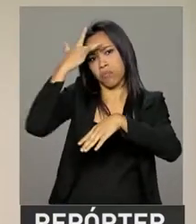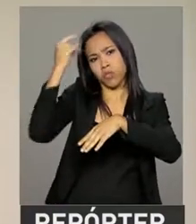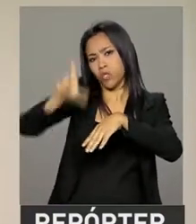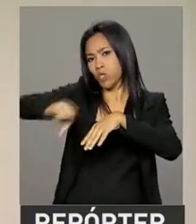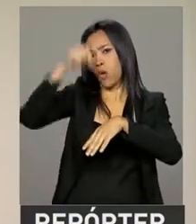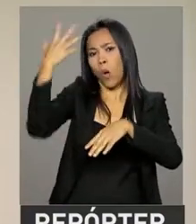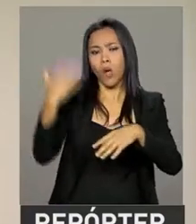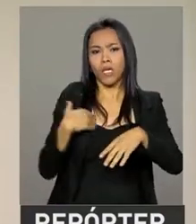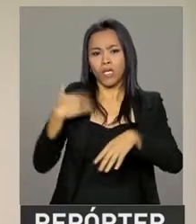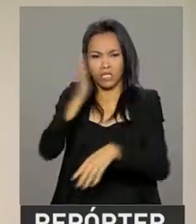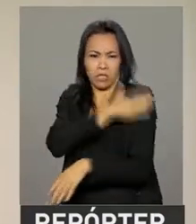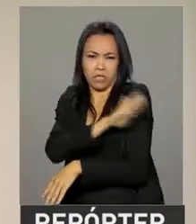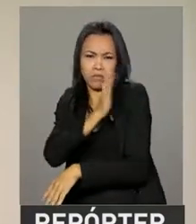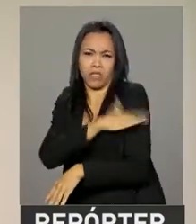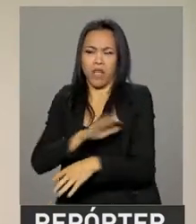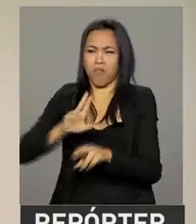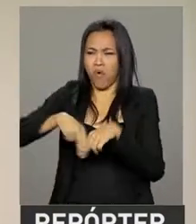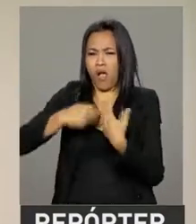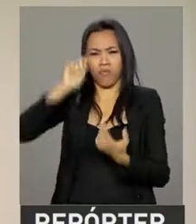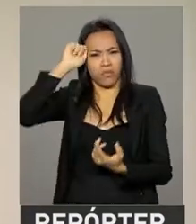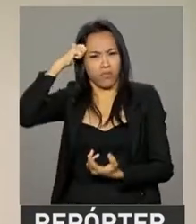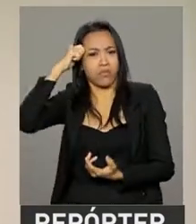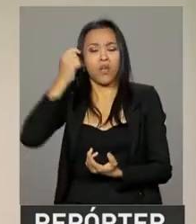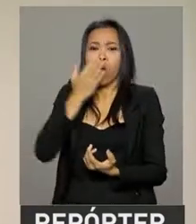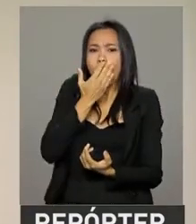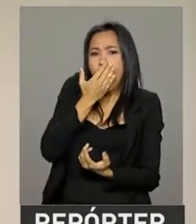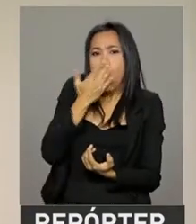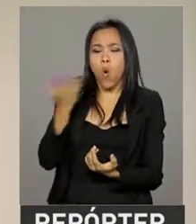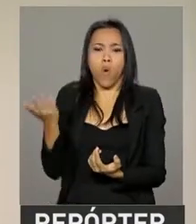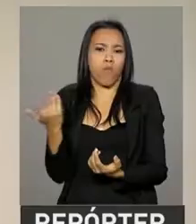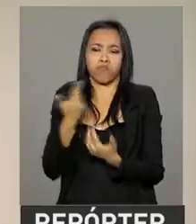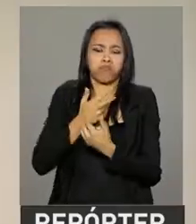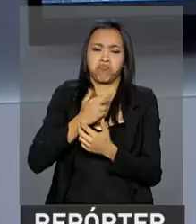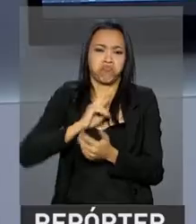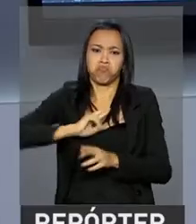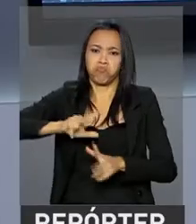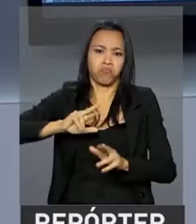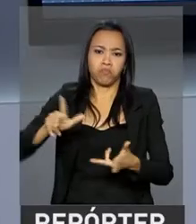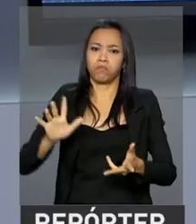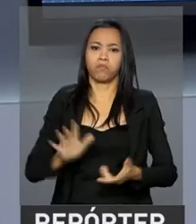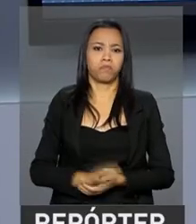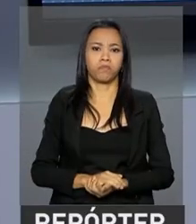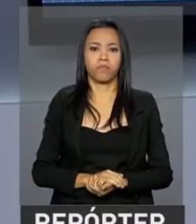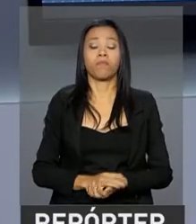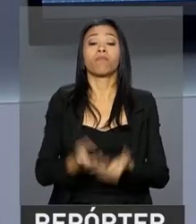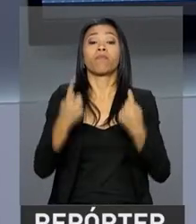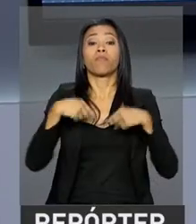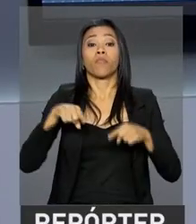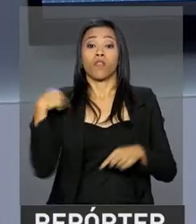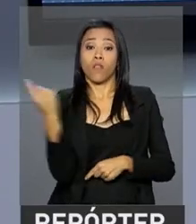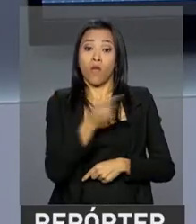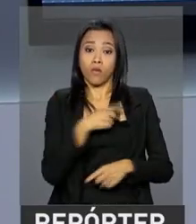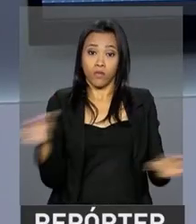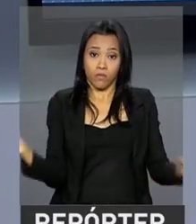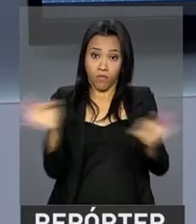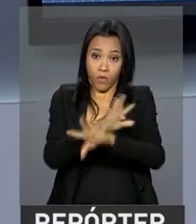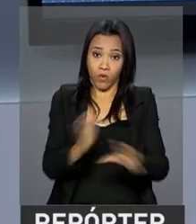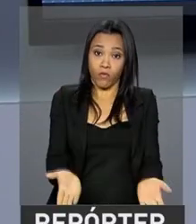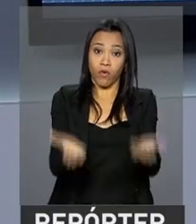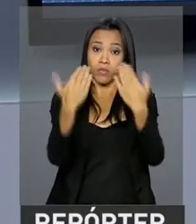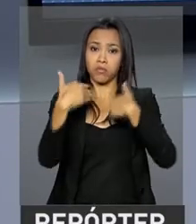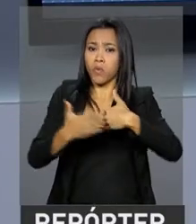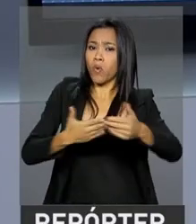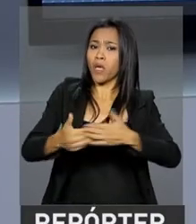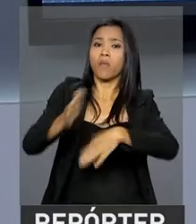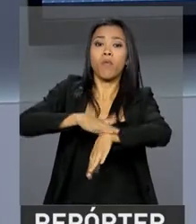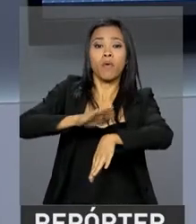discriminá-las pelo gênero, pela raça, pela cor, de maneira nenhuma. O repórter NBR fica por aqui. Voltamos